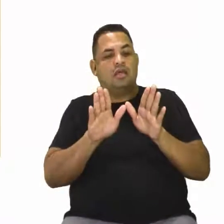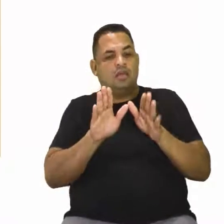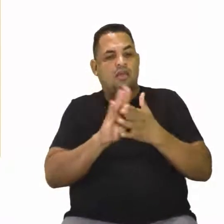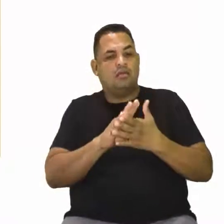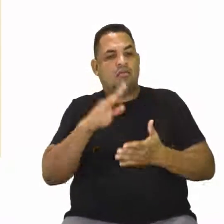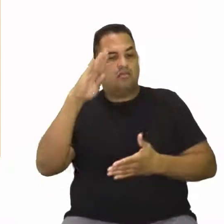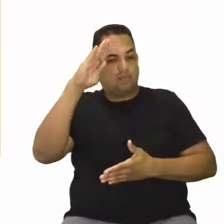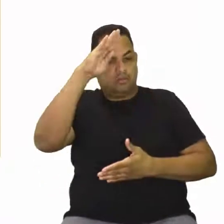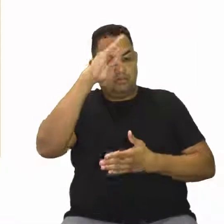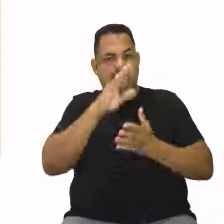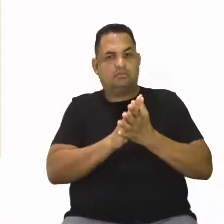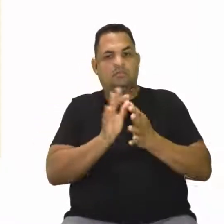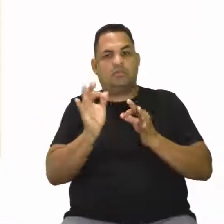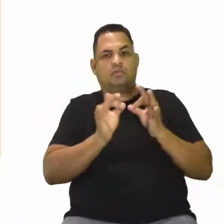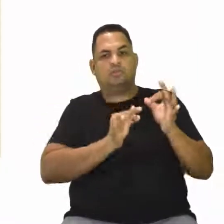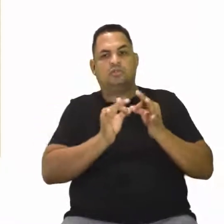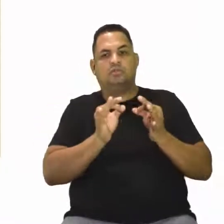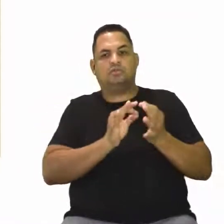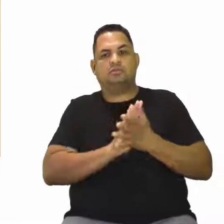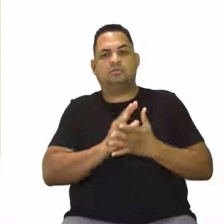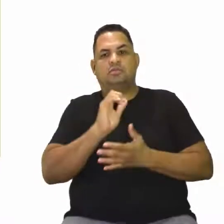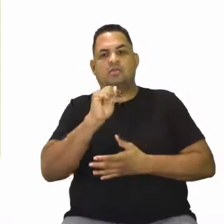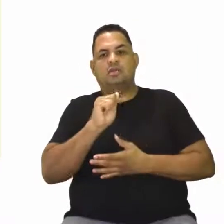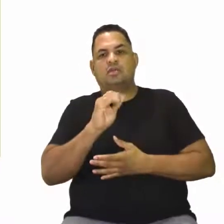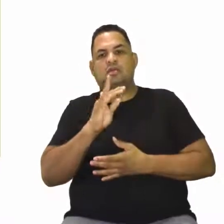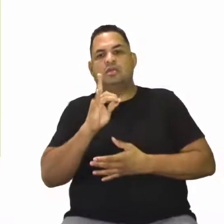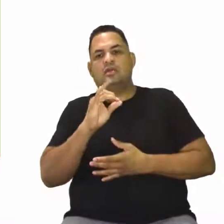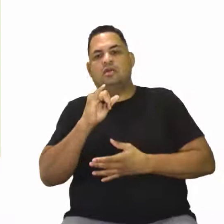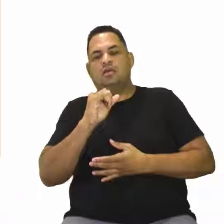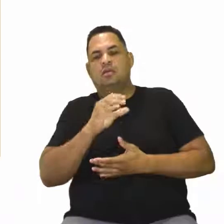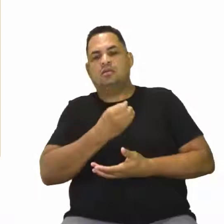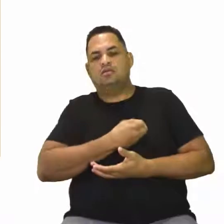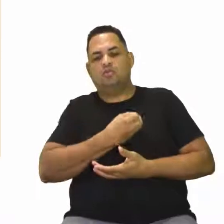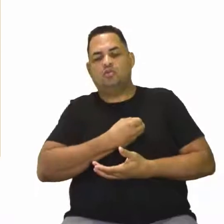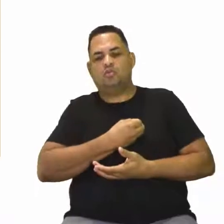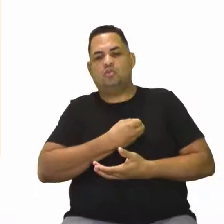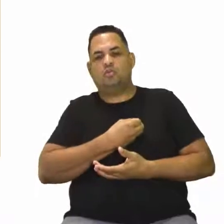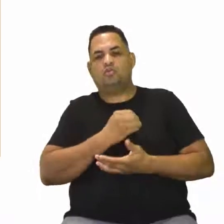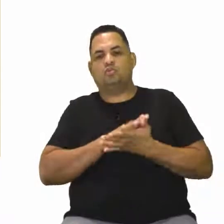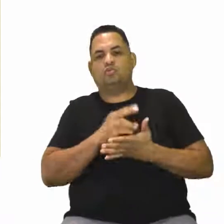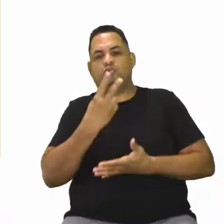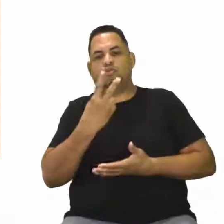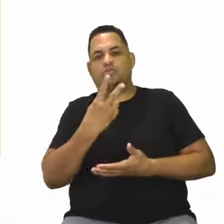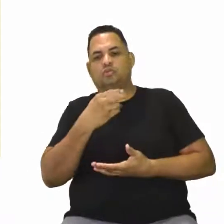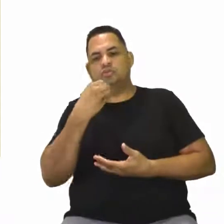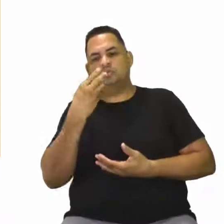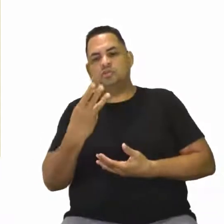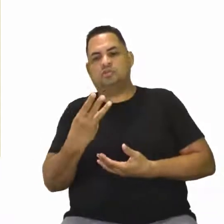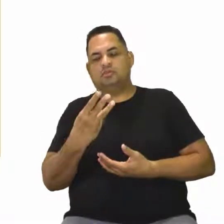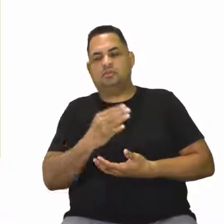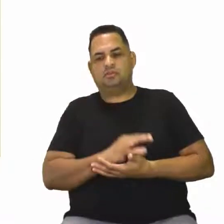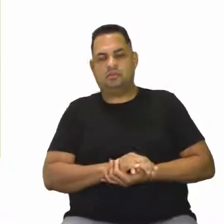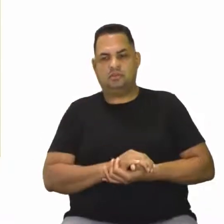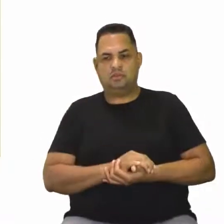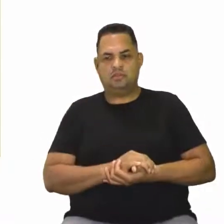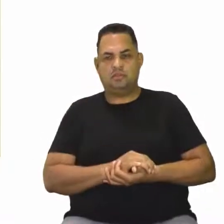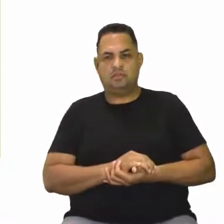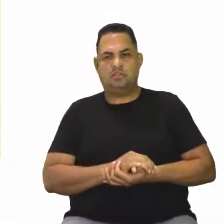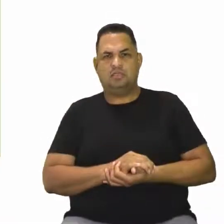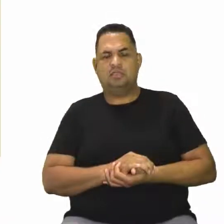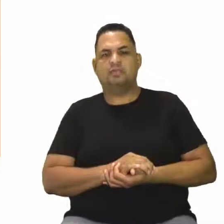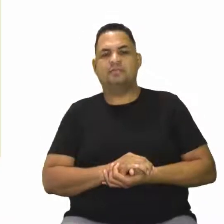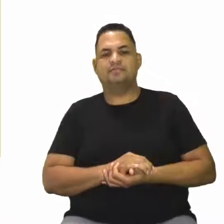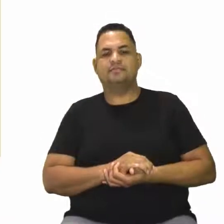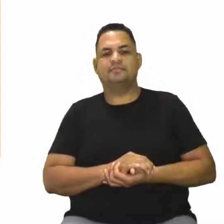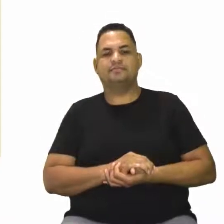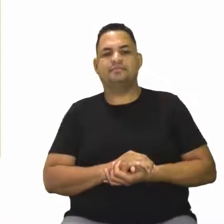Serão criados os atos institucionais, o número 1, o número 2 e o número 3. E